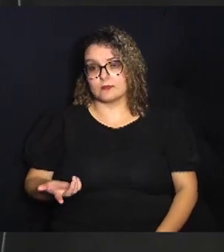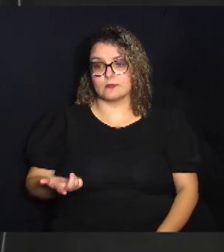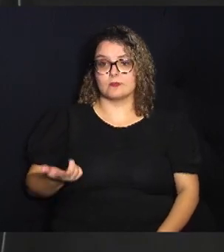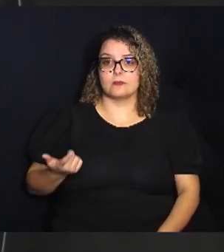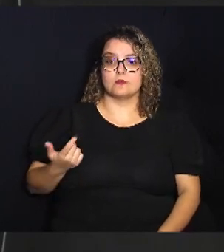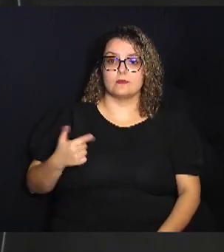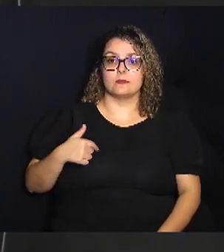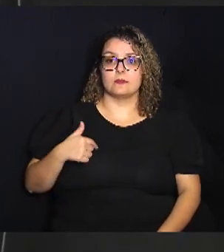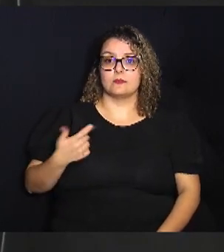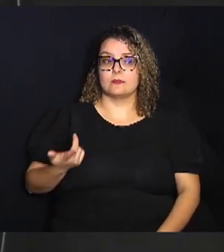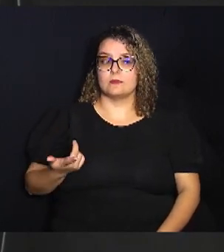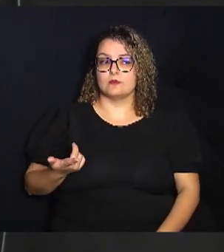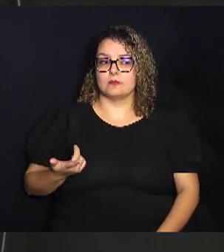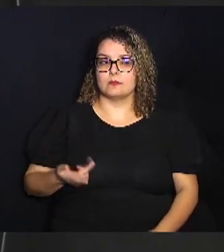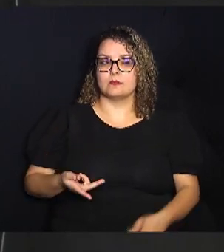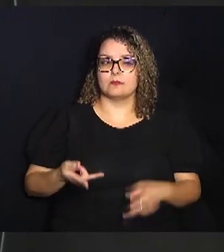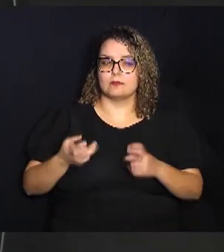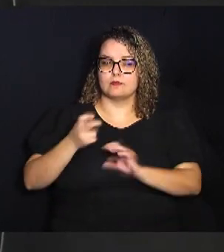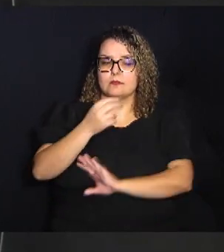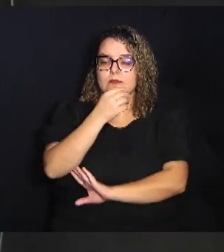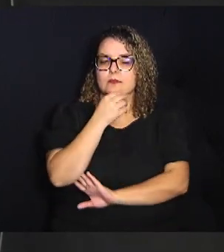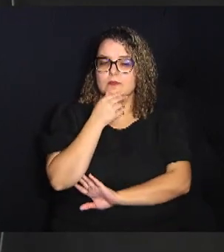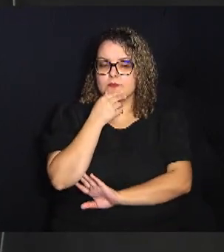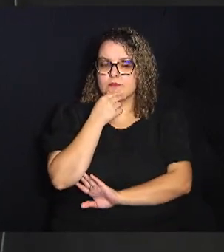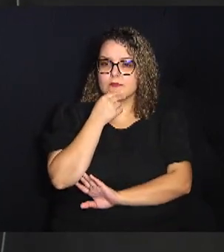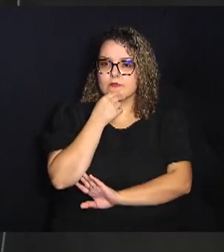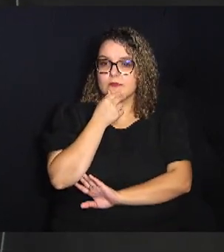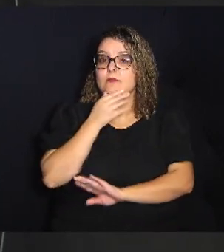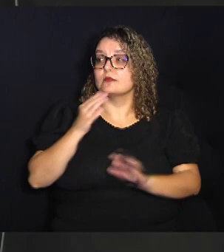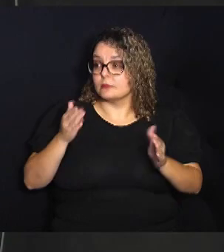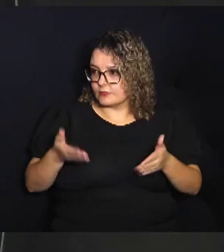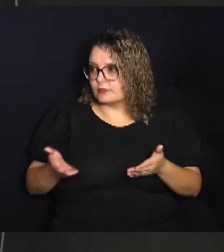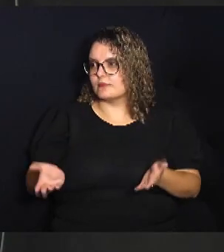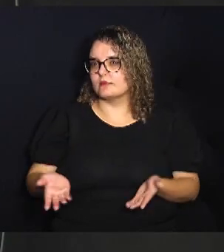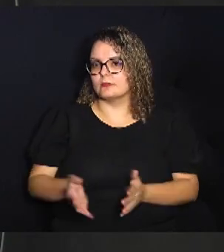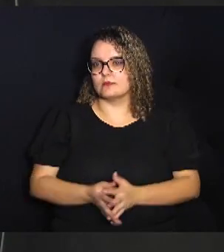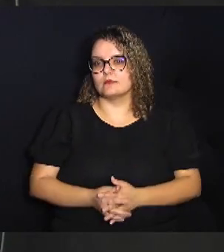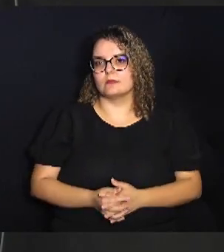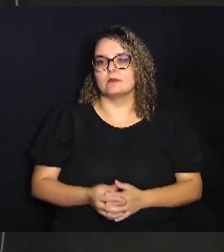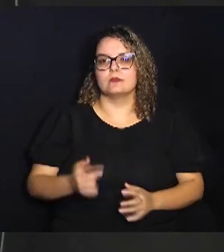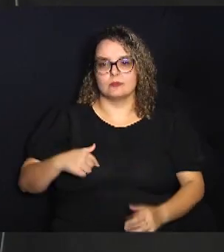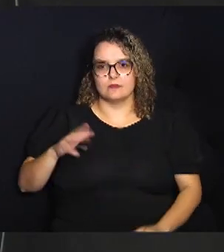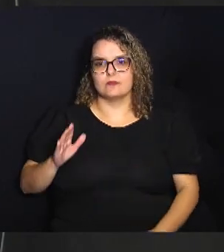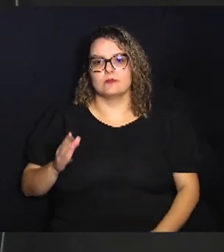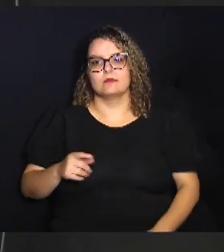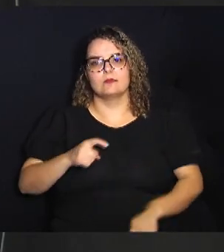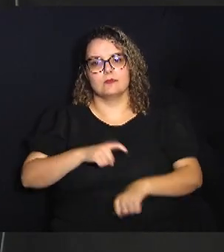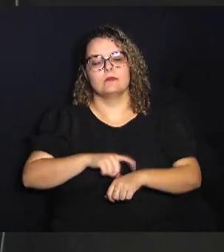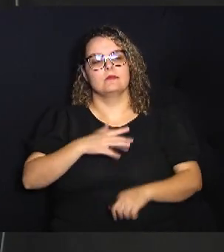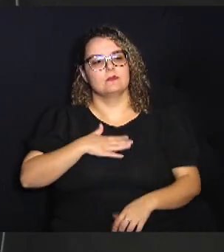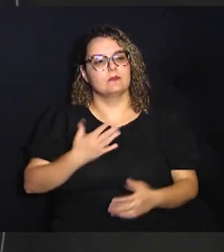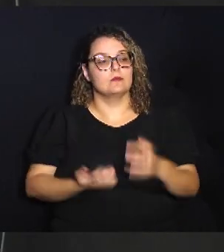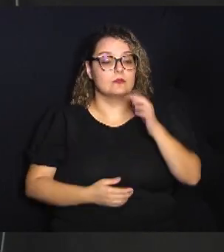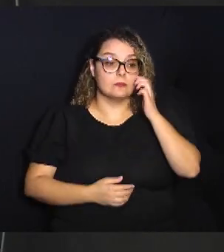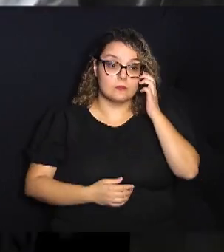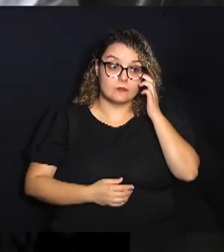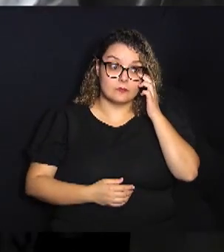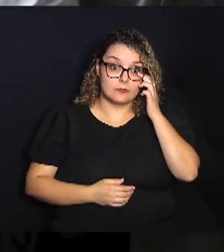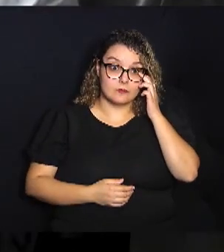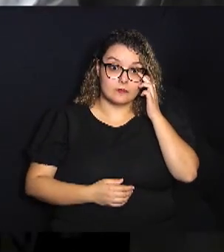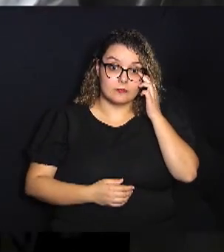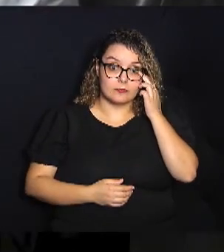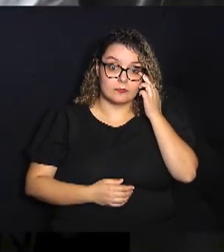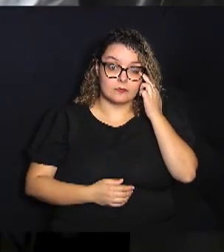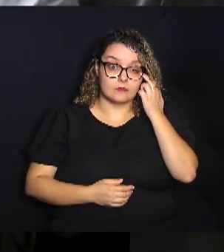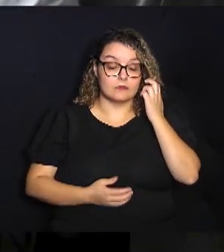cheguei ao ponto e pensei, é a minha hora. E aí eu me candidatei, é a minha hora. Tá, mas até então,